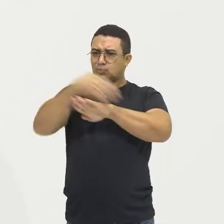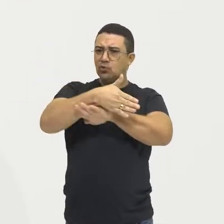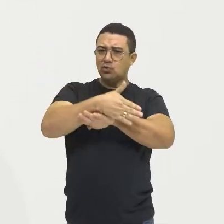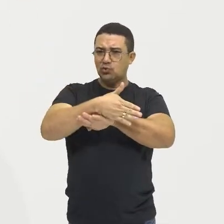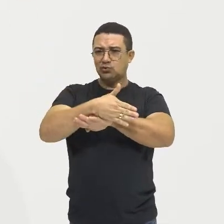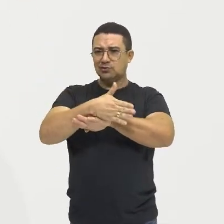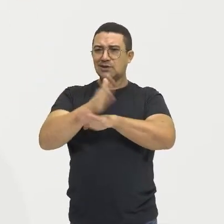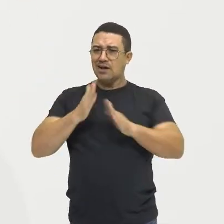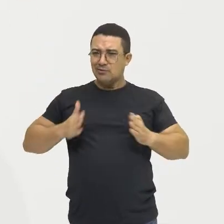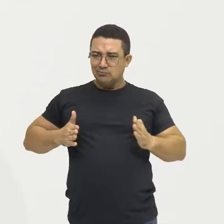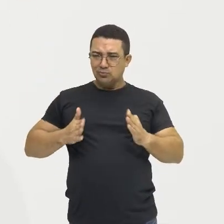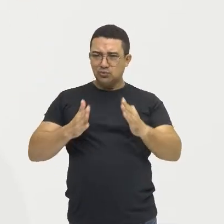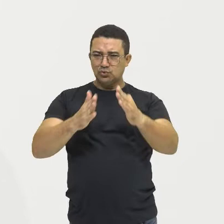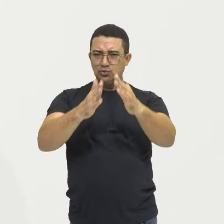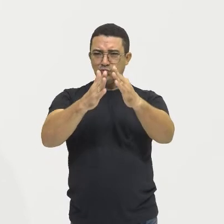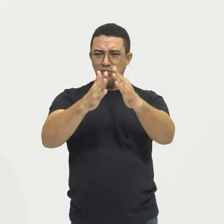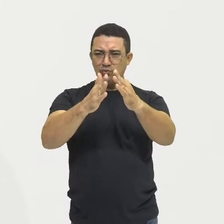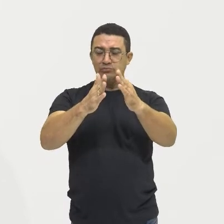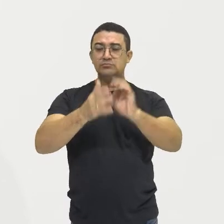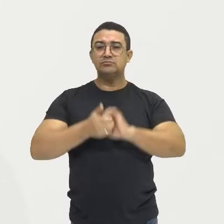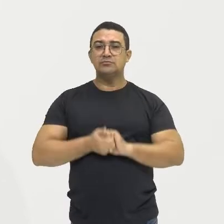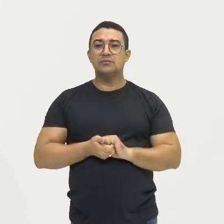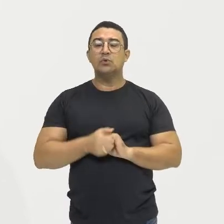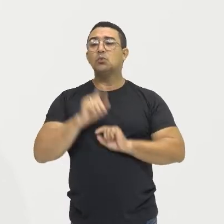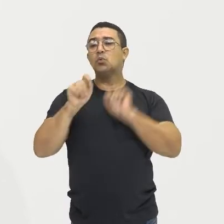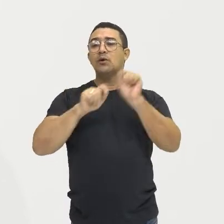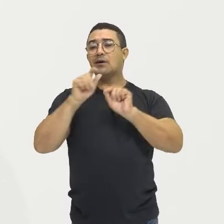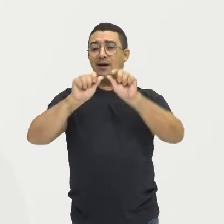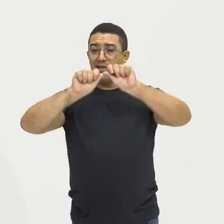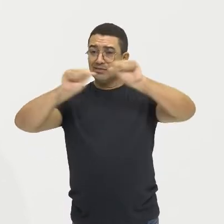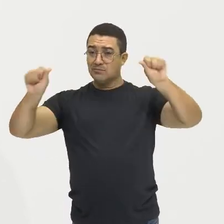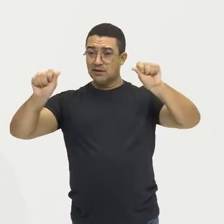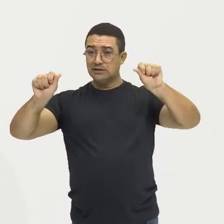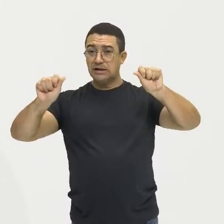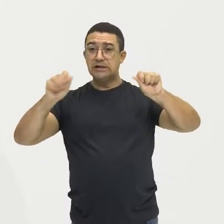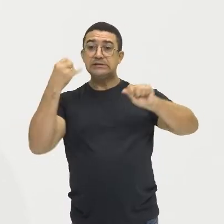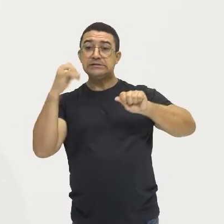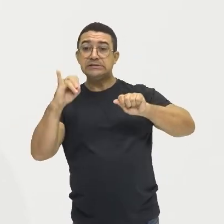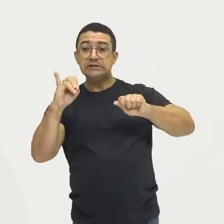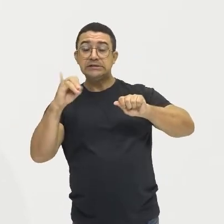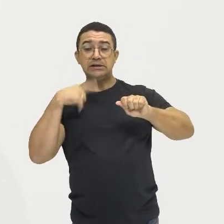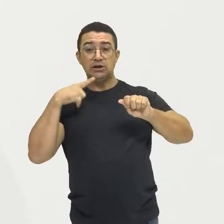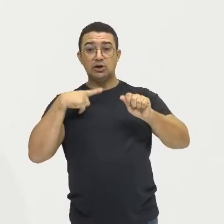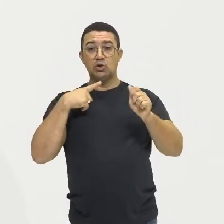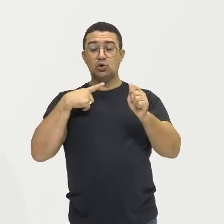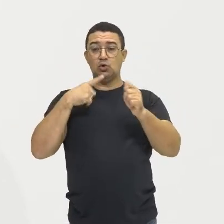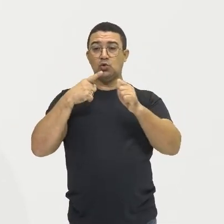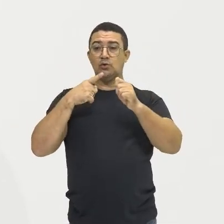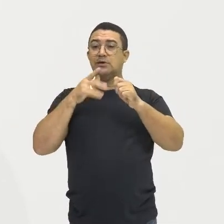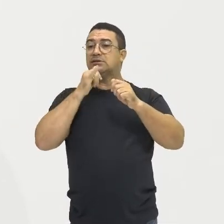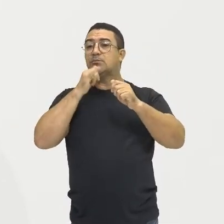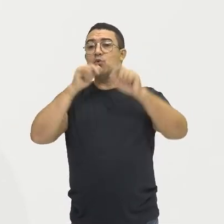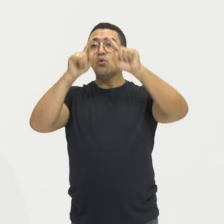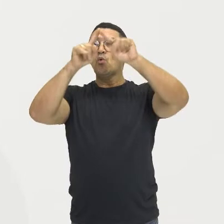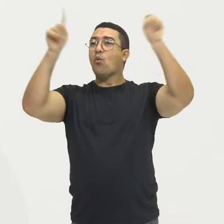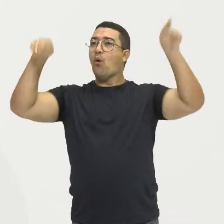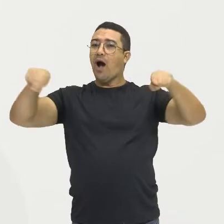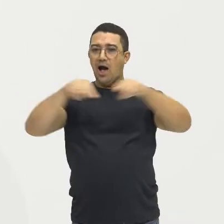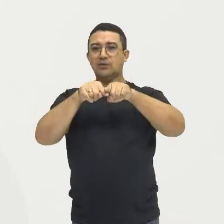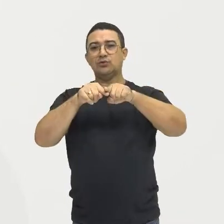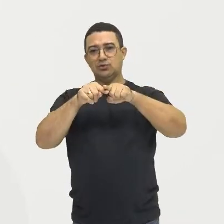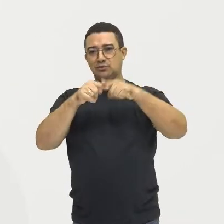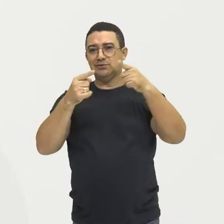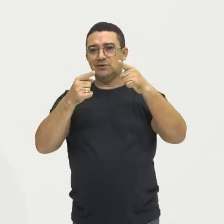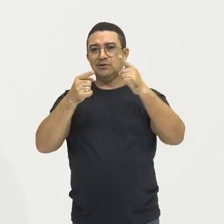e ela vem em diagonal. O que é assimétrica? Se eu dividir o quadro em partes iguais, nós